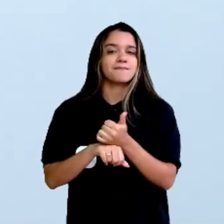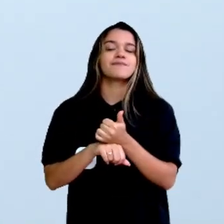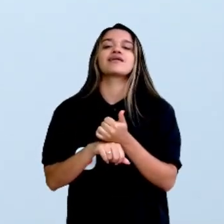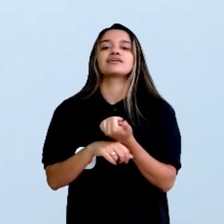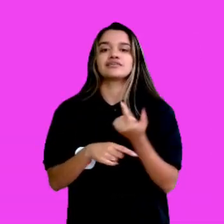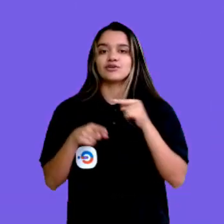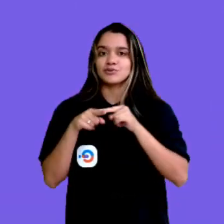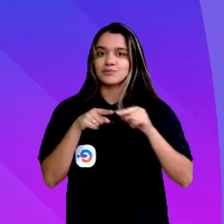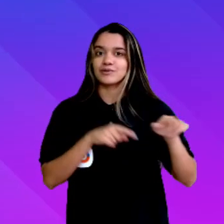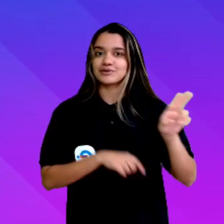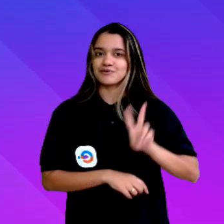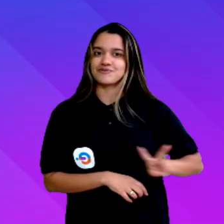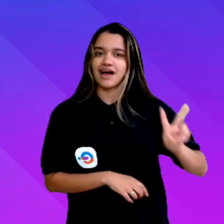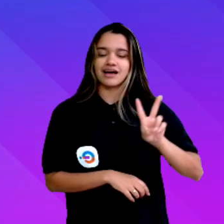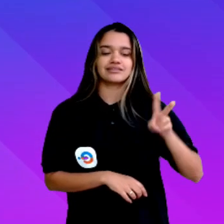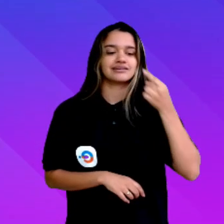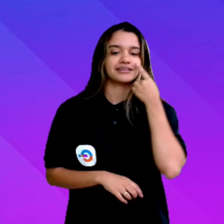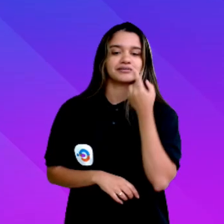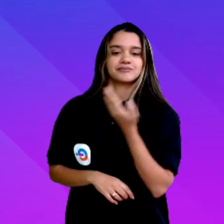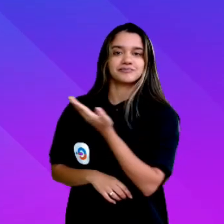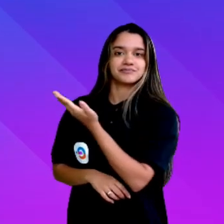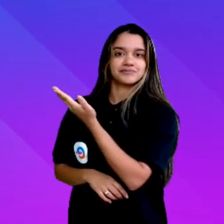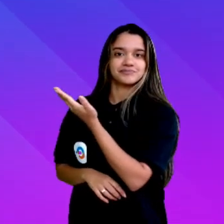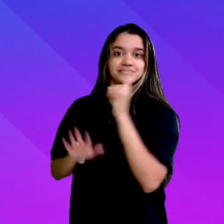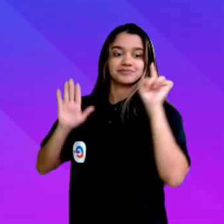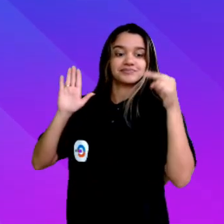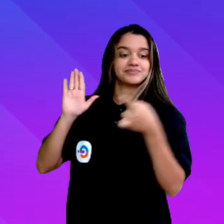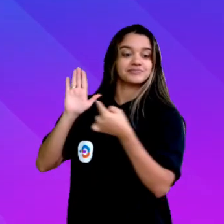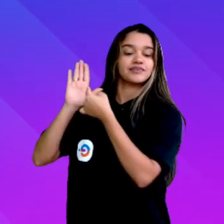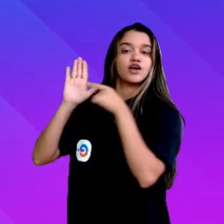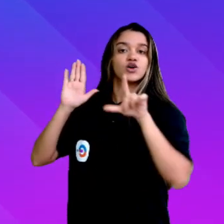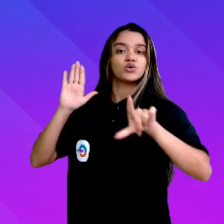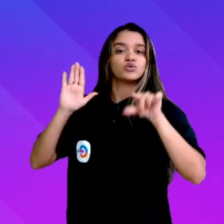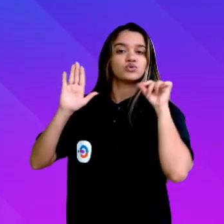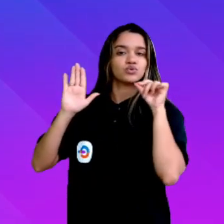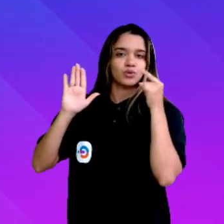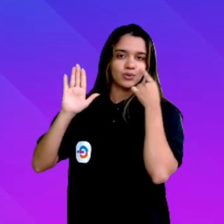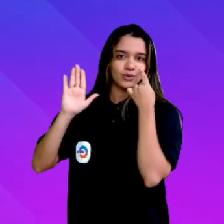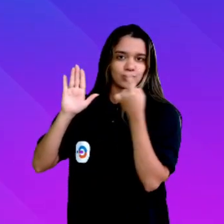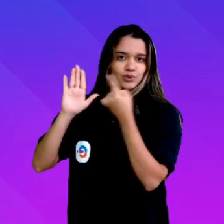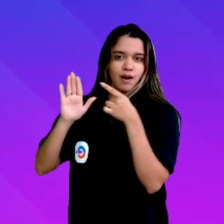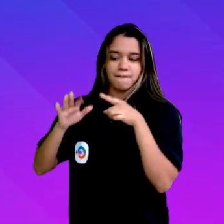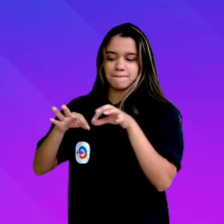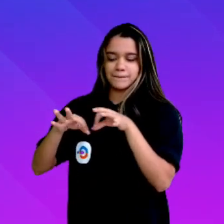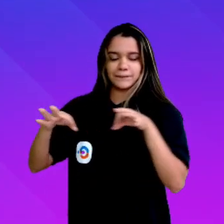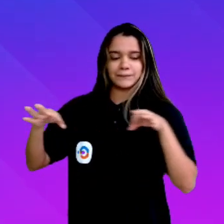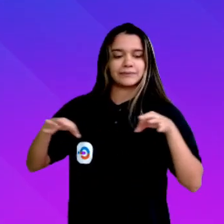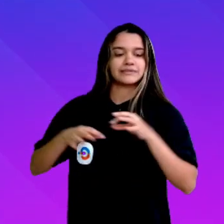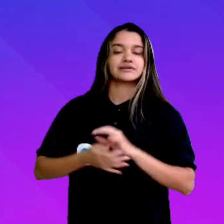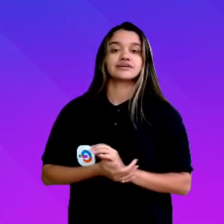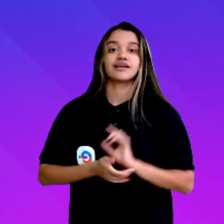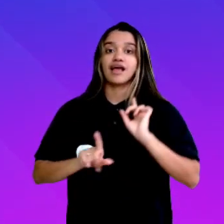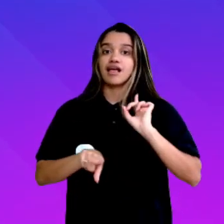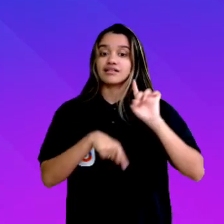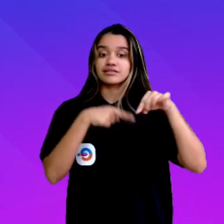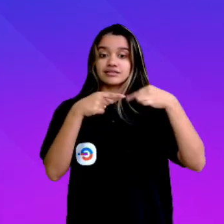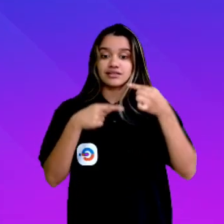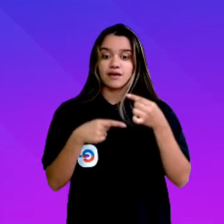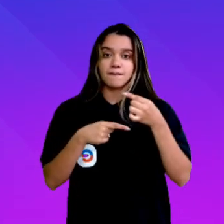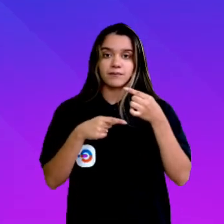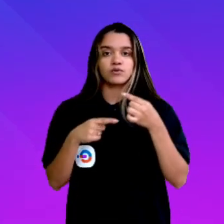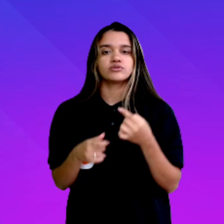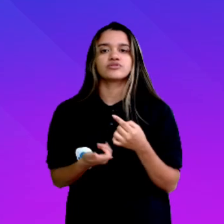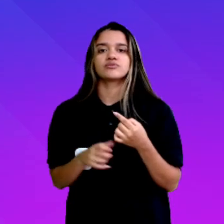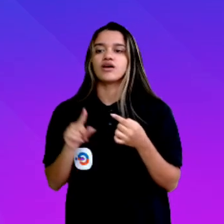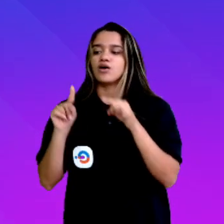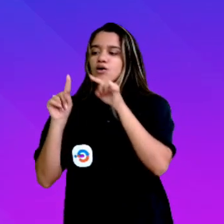que é o bairro da Várzea. Eu clico com o botão direito e escolho a opção Medir Distância. Depois eu vou marcando pontos